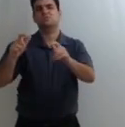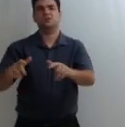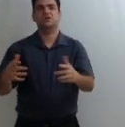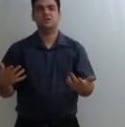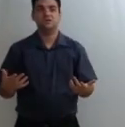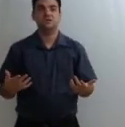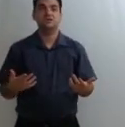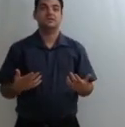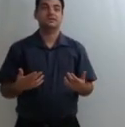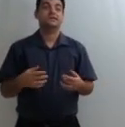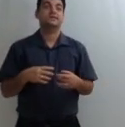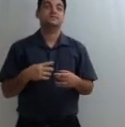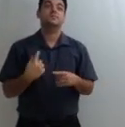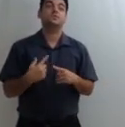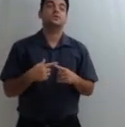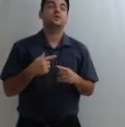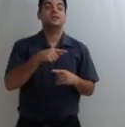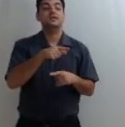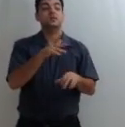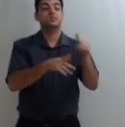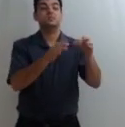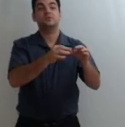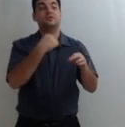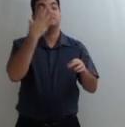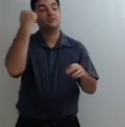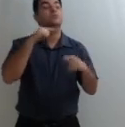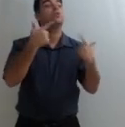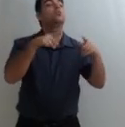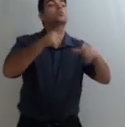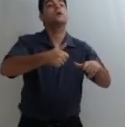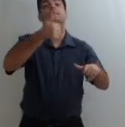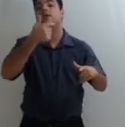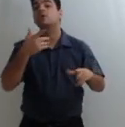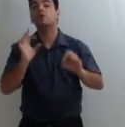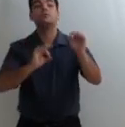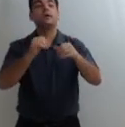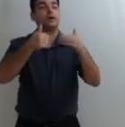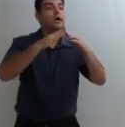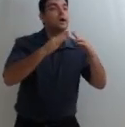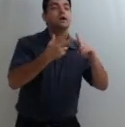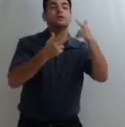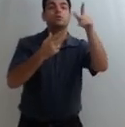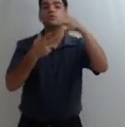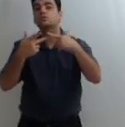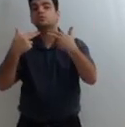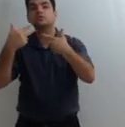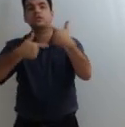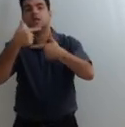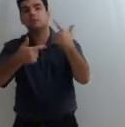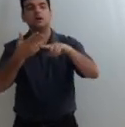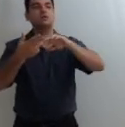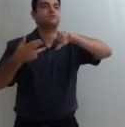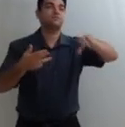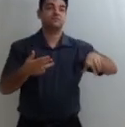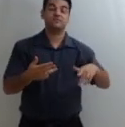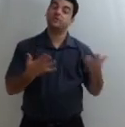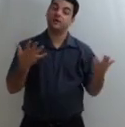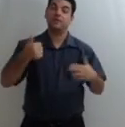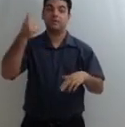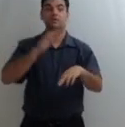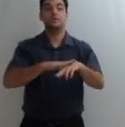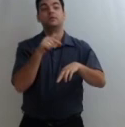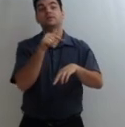consideradas em juiz de primeiro grau, quando ele sair e se verificar qual poderá ser ter monitoramento, qual tipo de